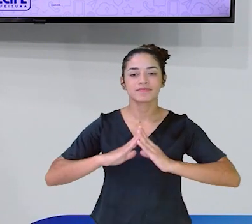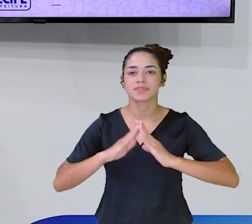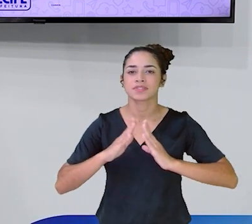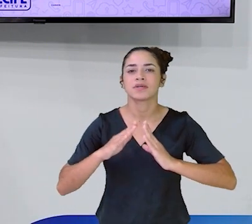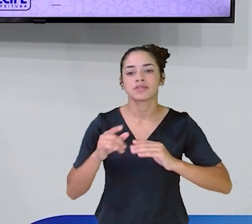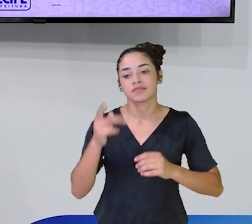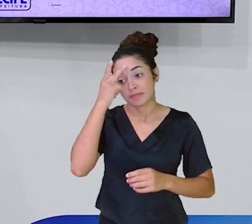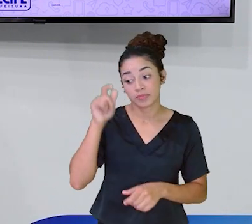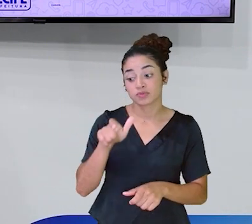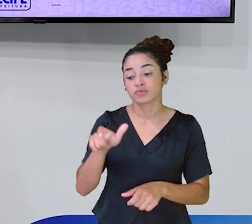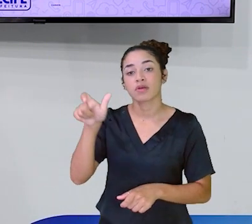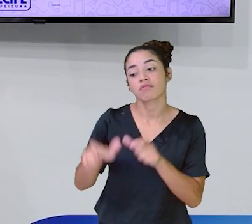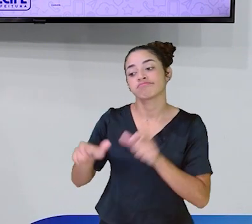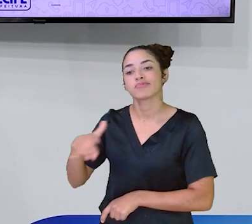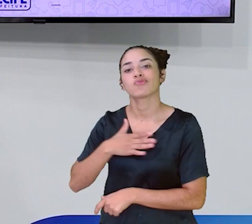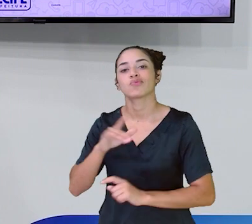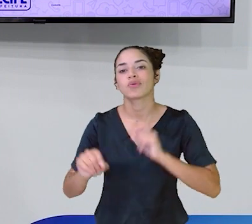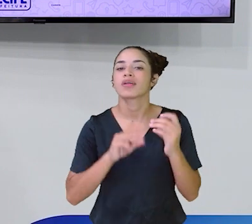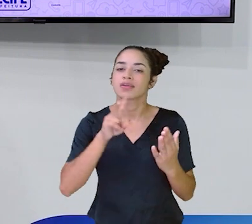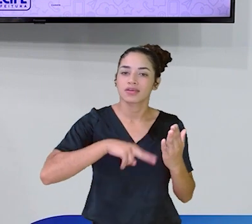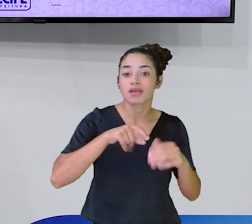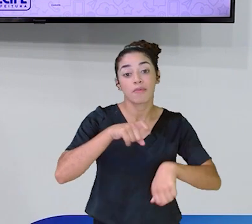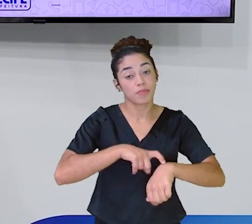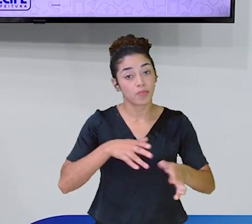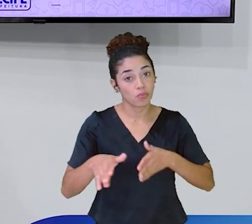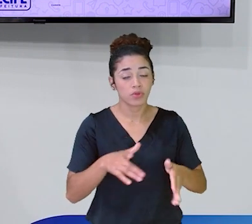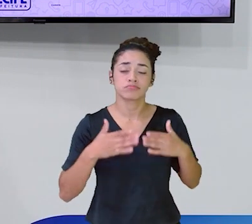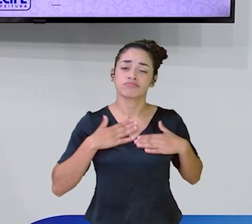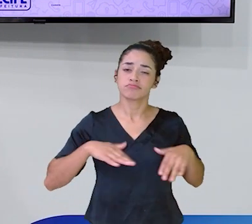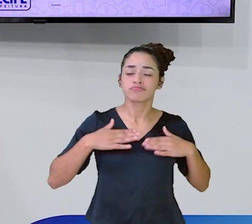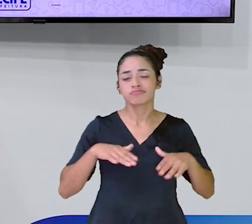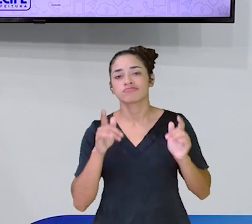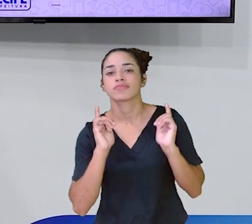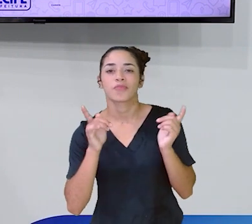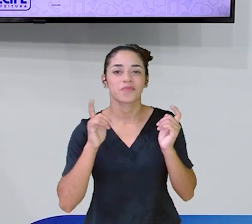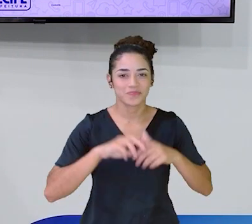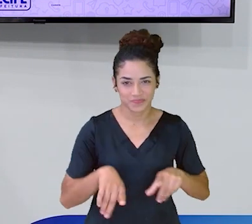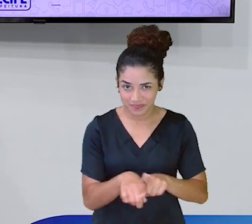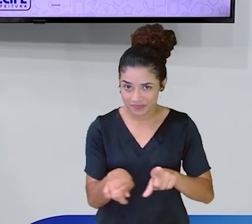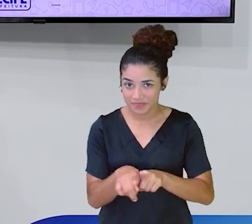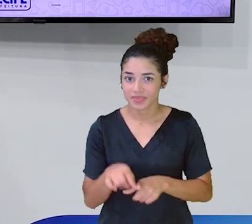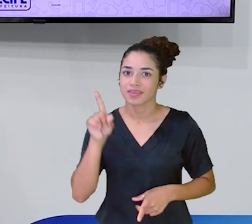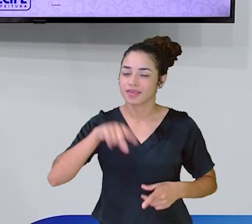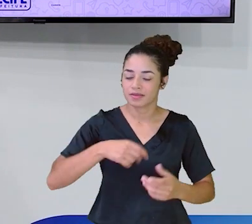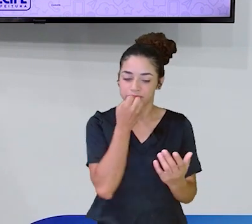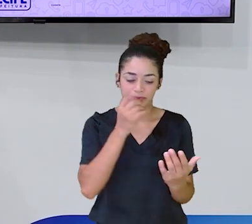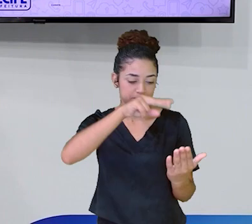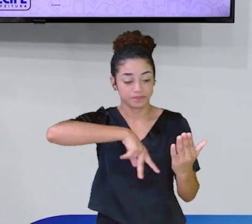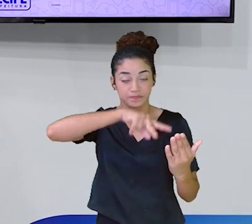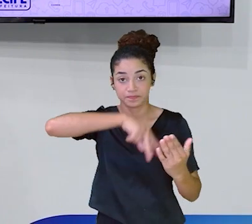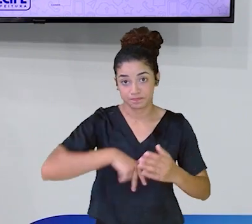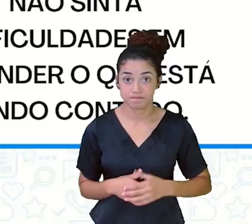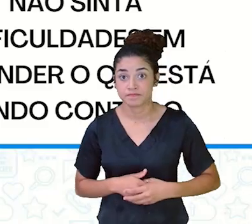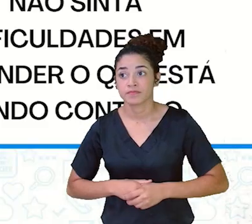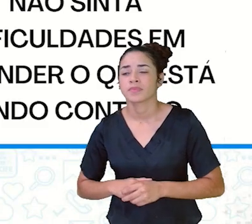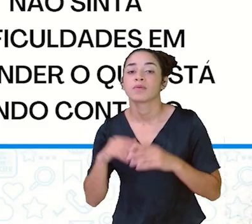muitas pessoas gostam de ler. Também é um momento de diversão, de relaxar, é fazer uma boa leitura.